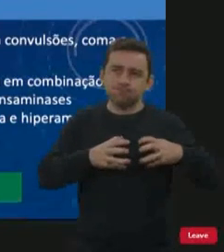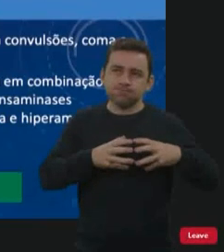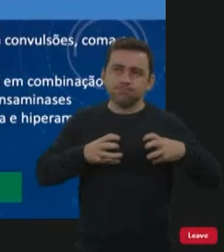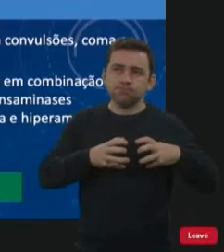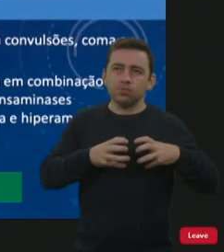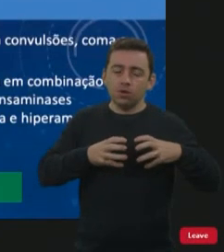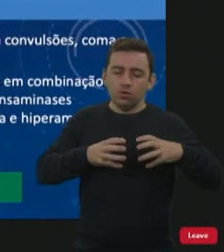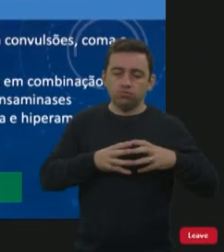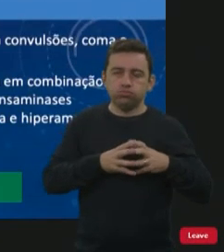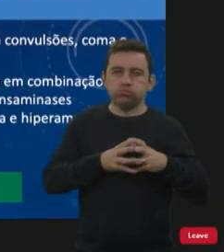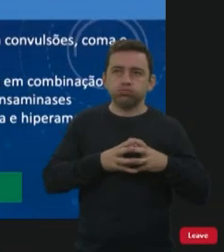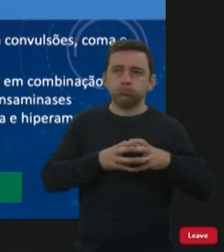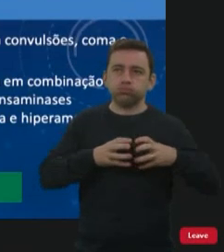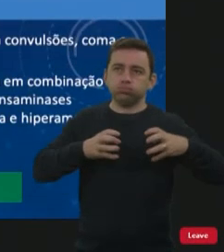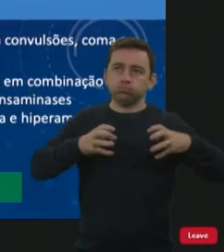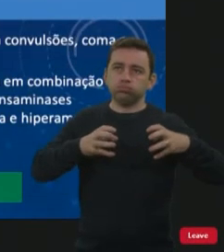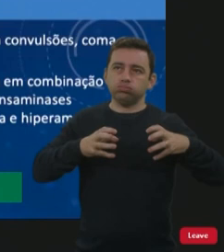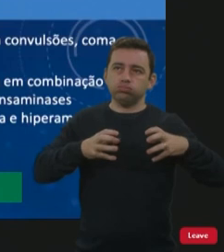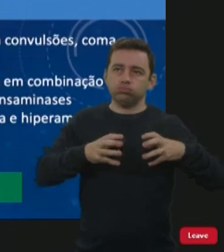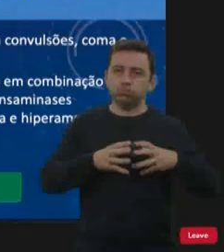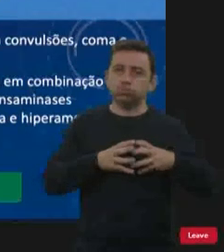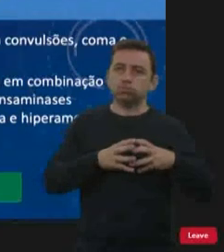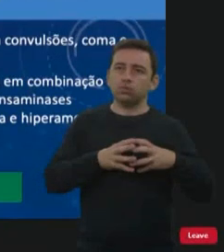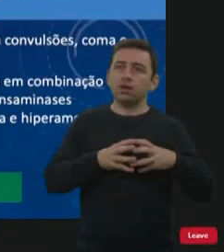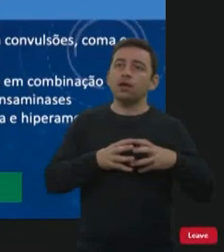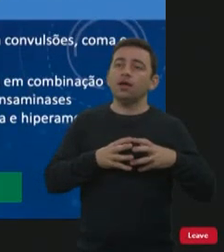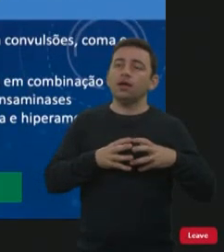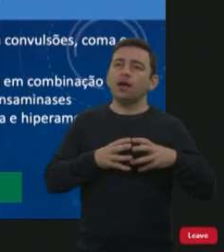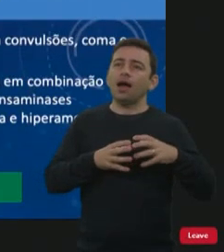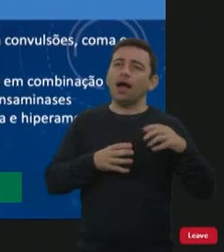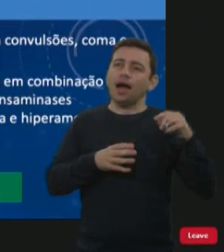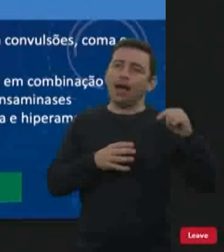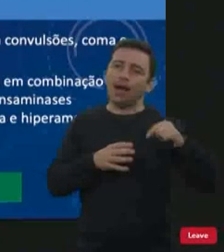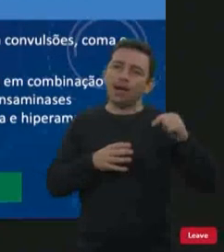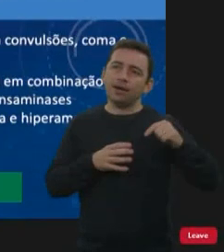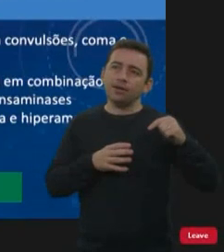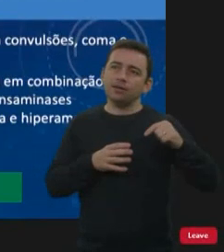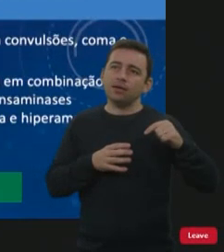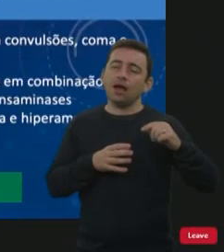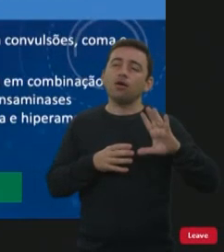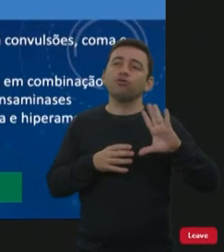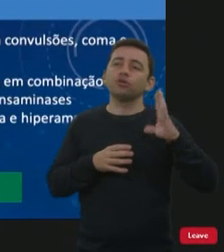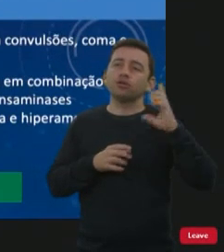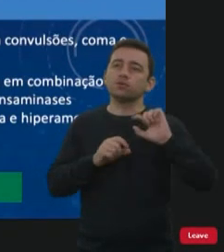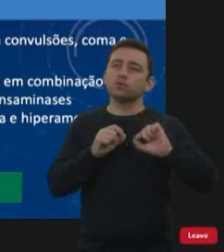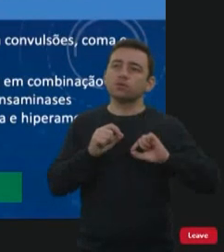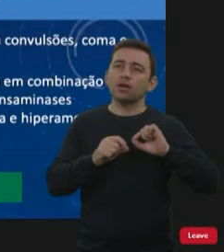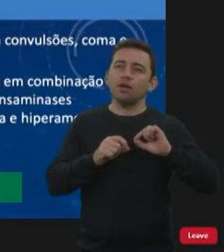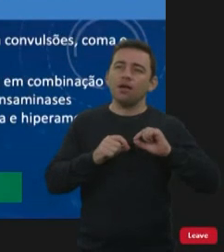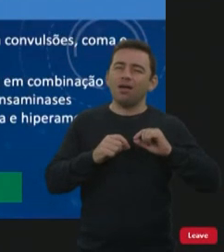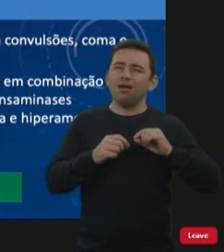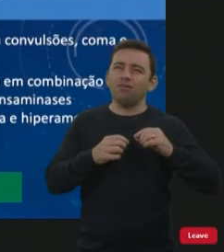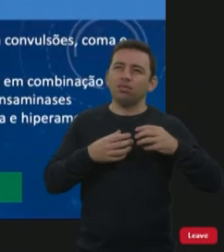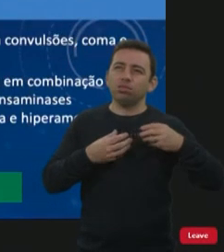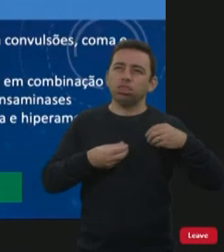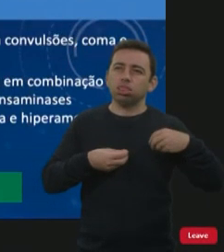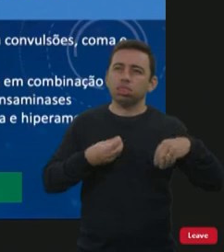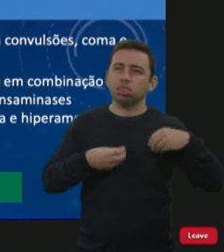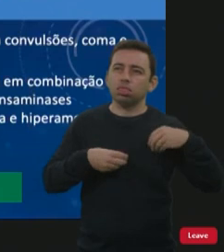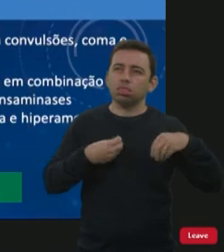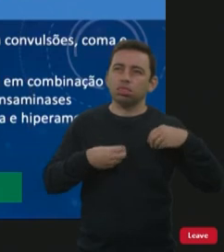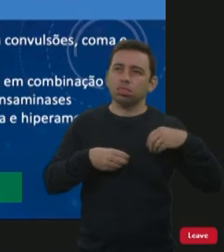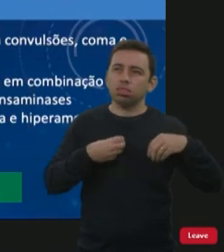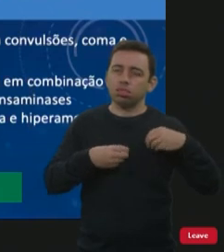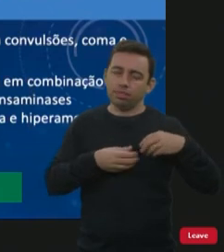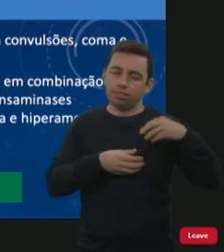e relaxarem, né, vão fazer com que a gente tenha uma situação de uma frouxidão dessas fibras, né, e